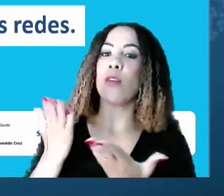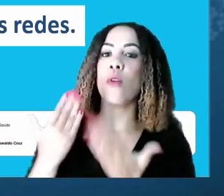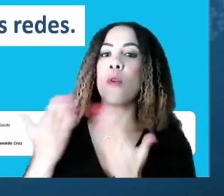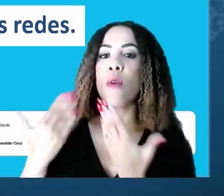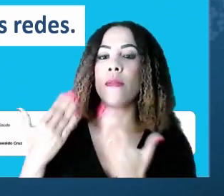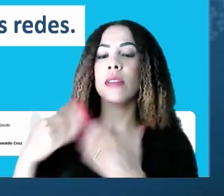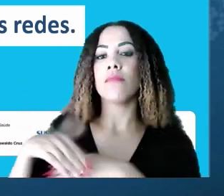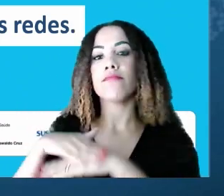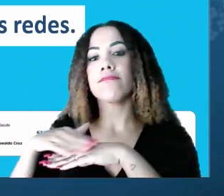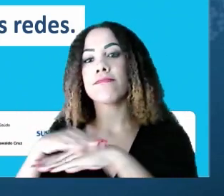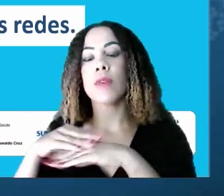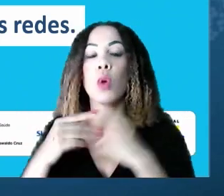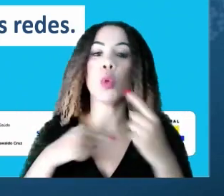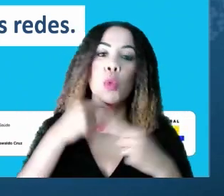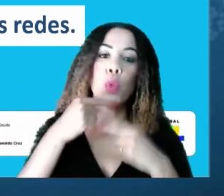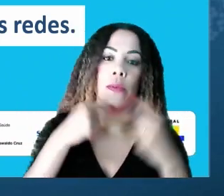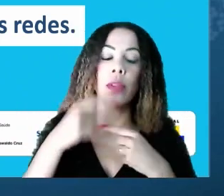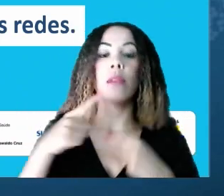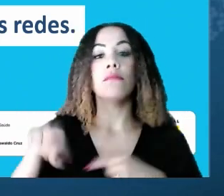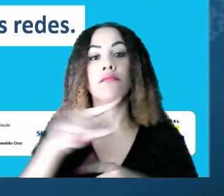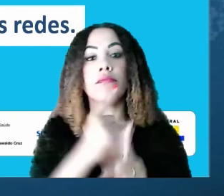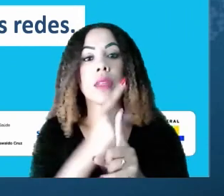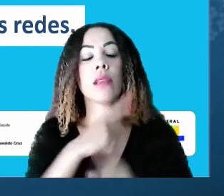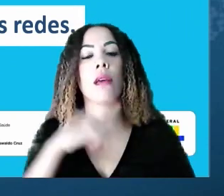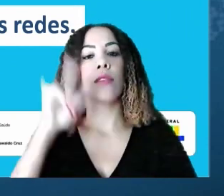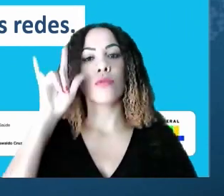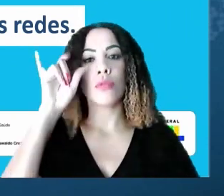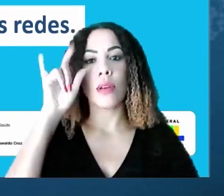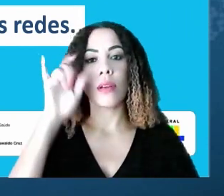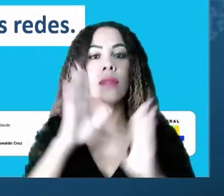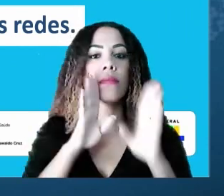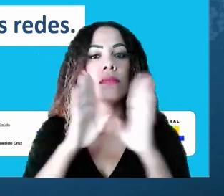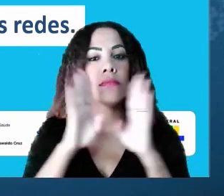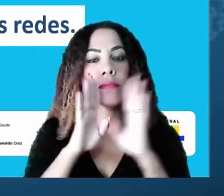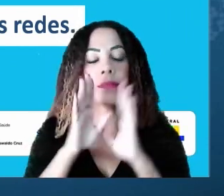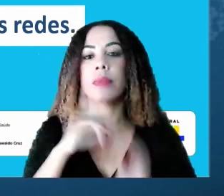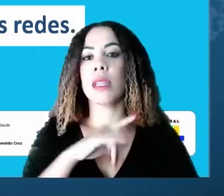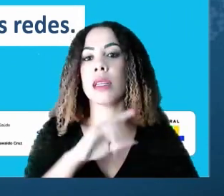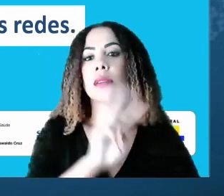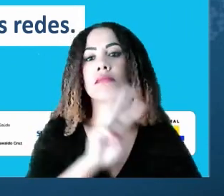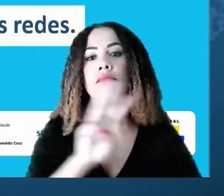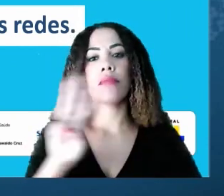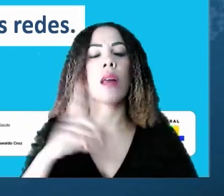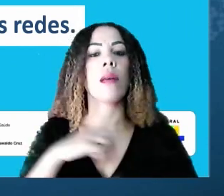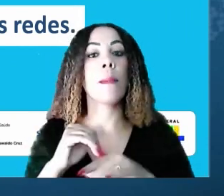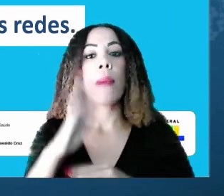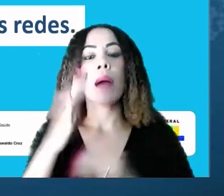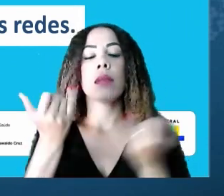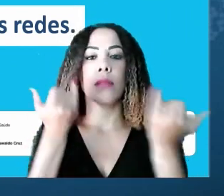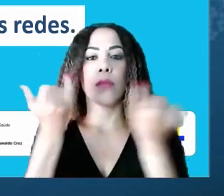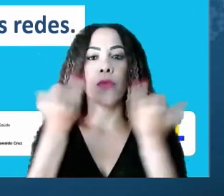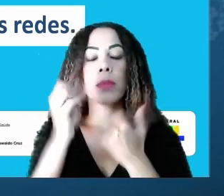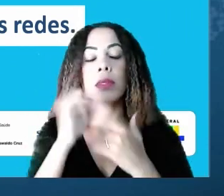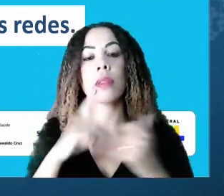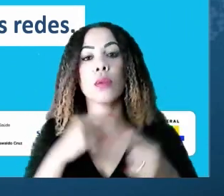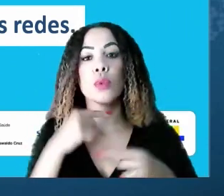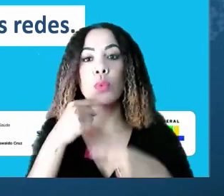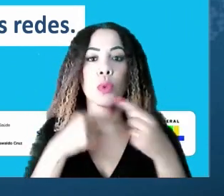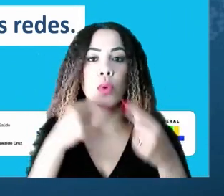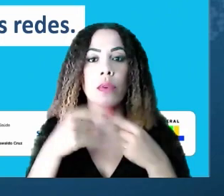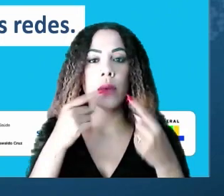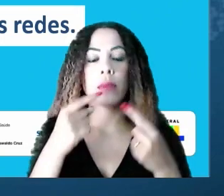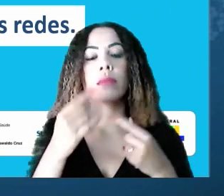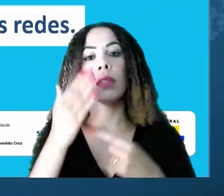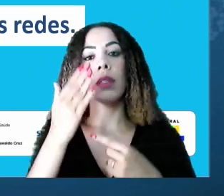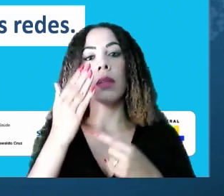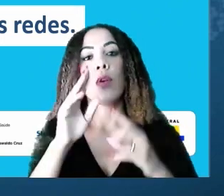vocês encontram nosso Instagram, Facebook, site, tudo para tirar mais, ter mais informações sobre o